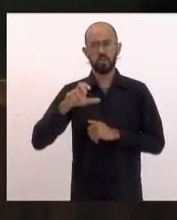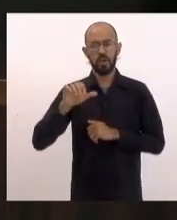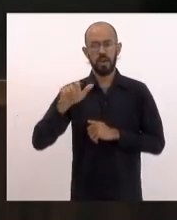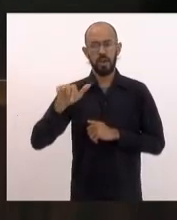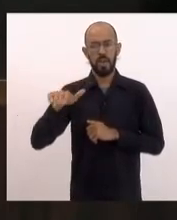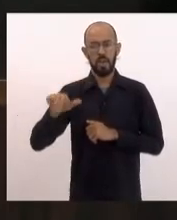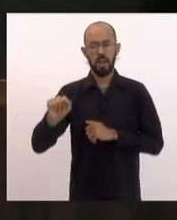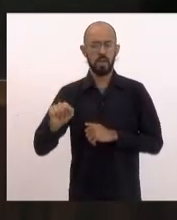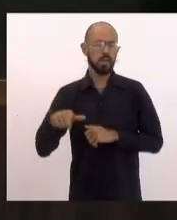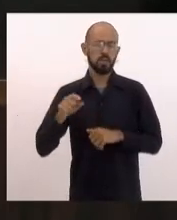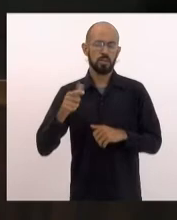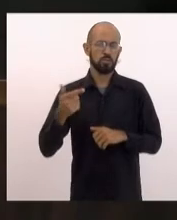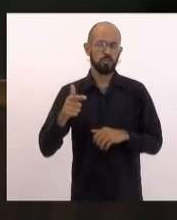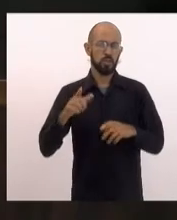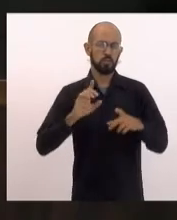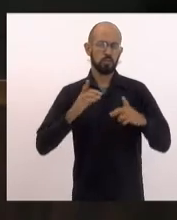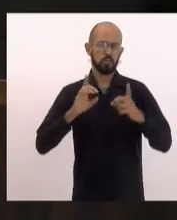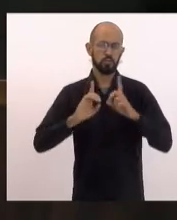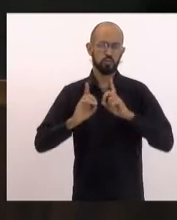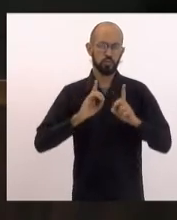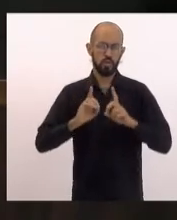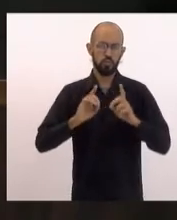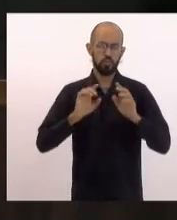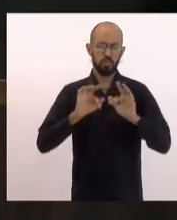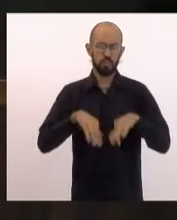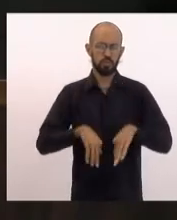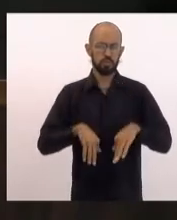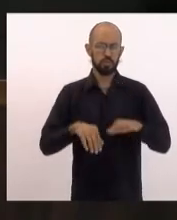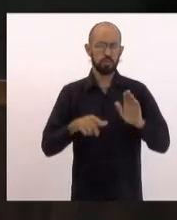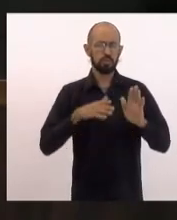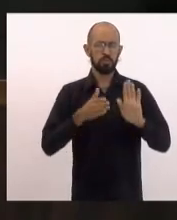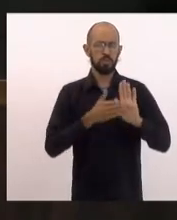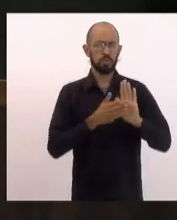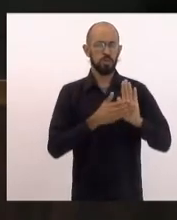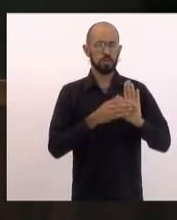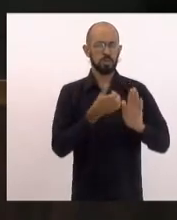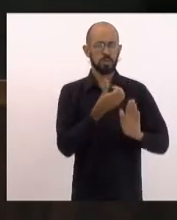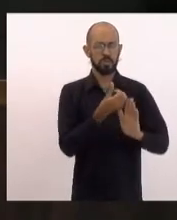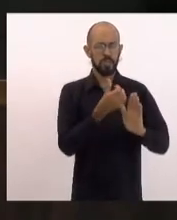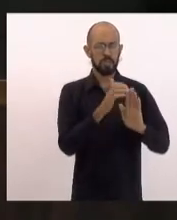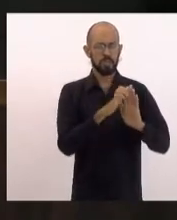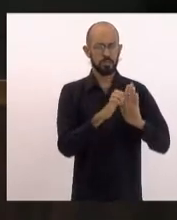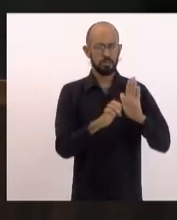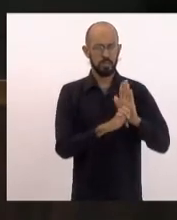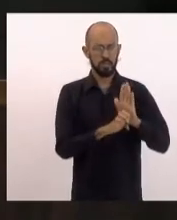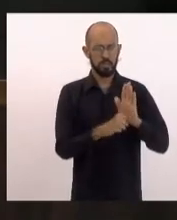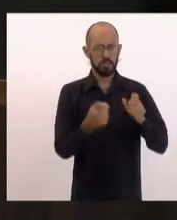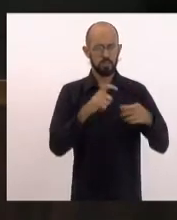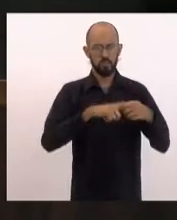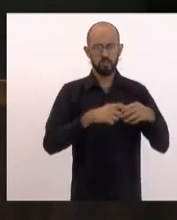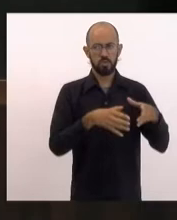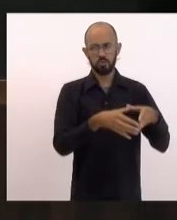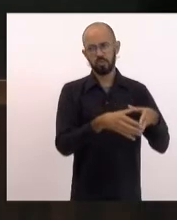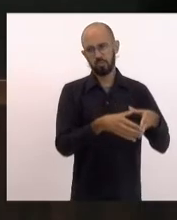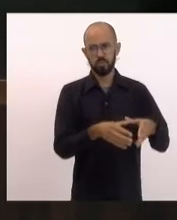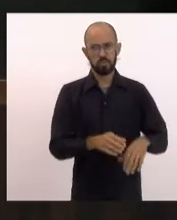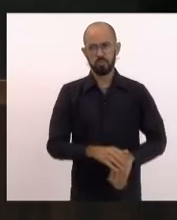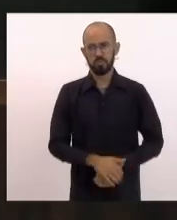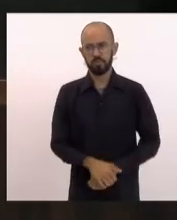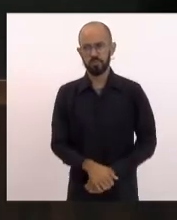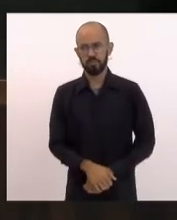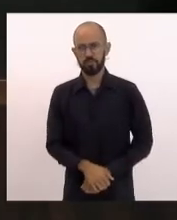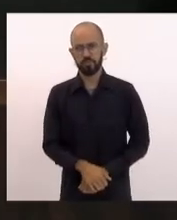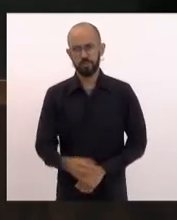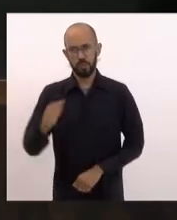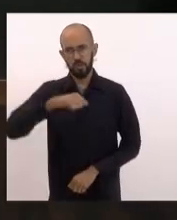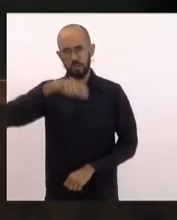havendo quem queira discutir, encerra a discussão. O presente proposta recebeu 6 emendas e retorna às comissões. Deputado Luiz,